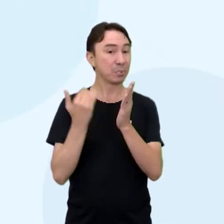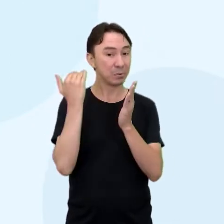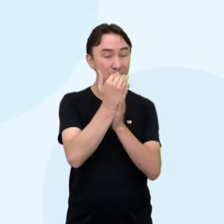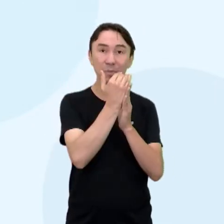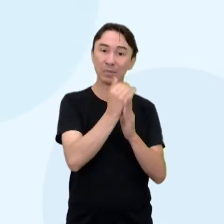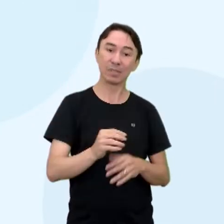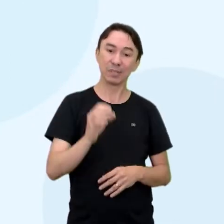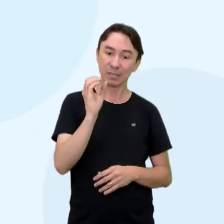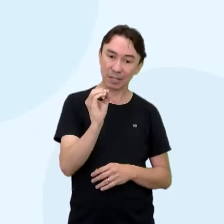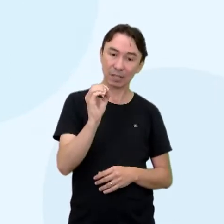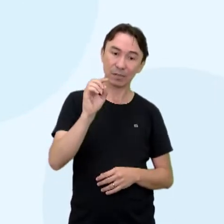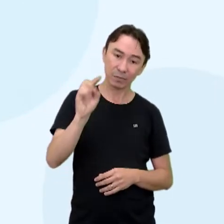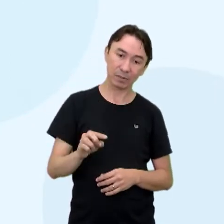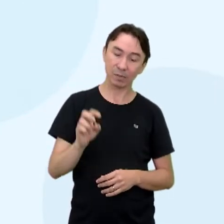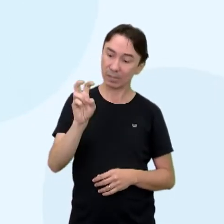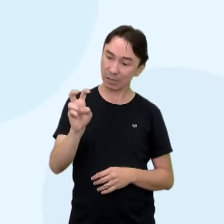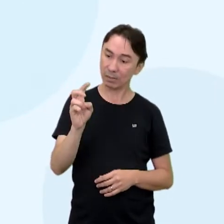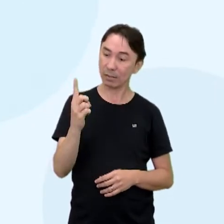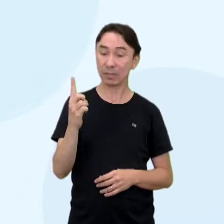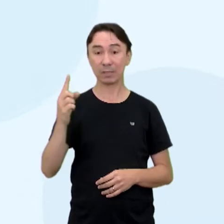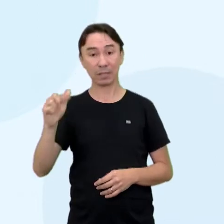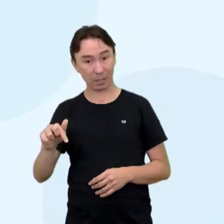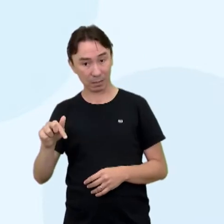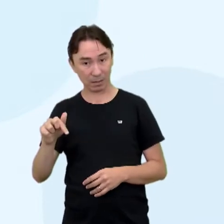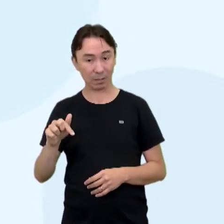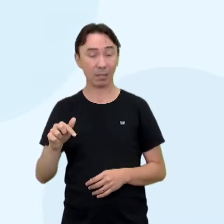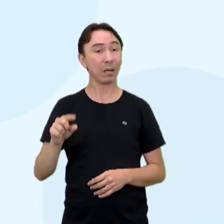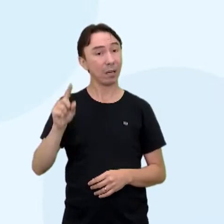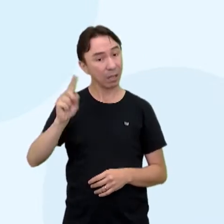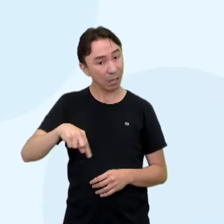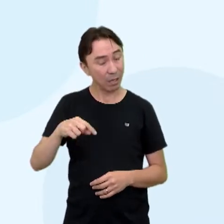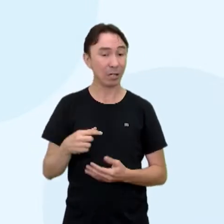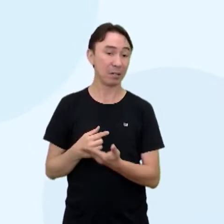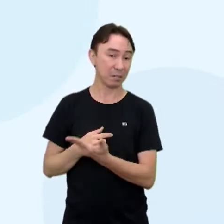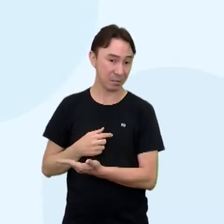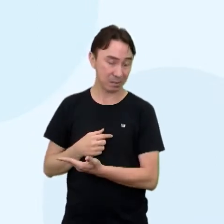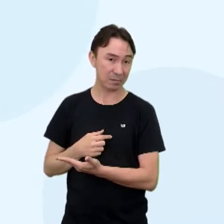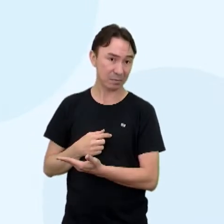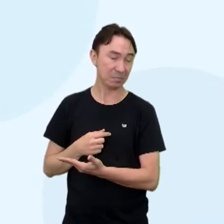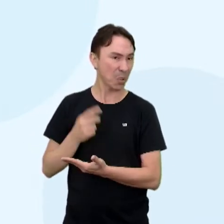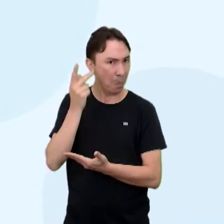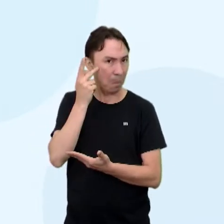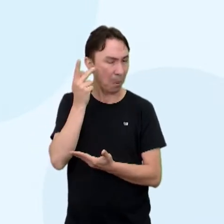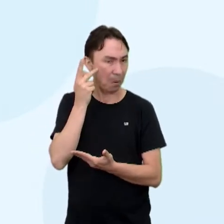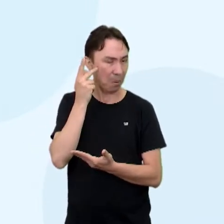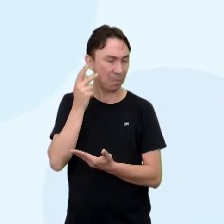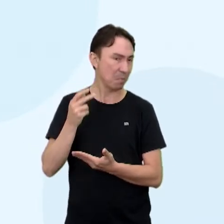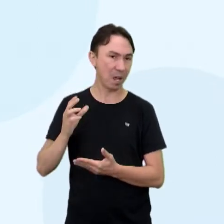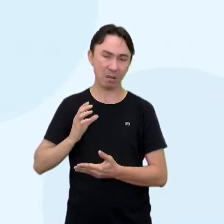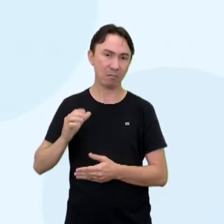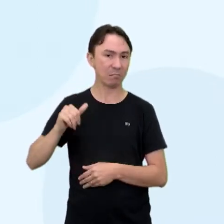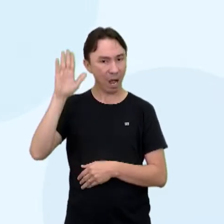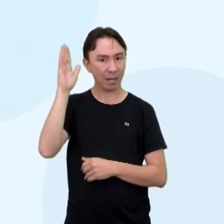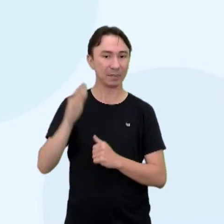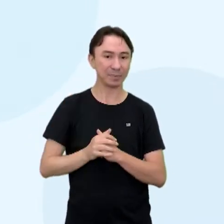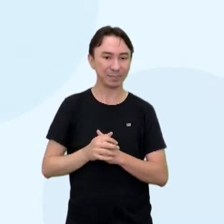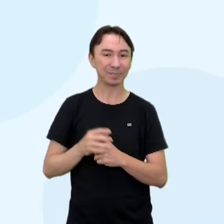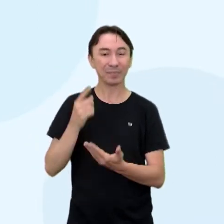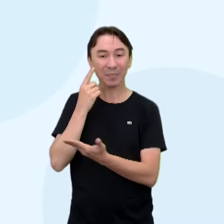da região mais rica do país, tendo o estado mais rico da América Latina. E o Nordeste, nós temos